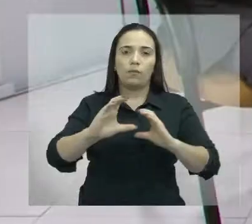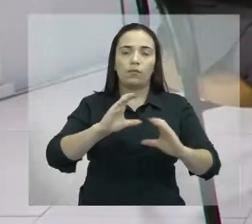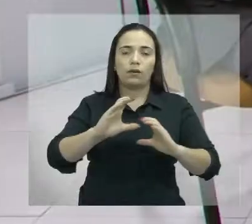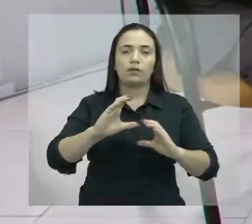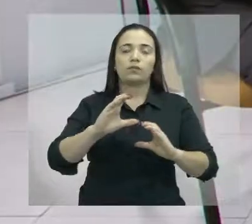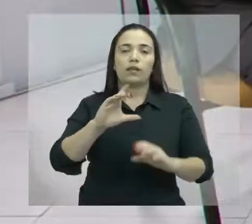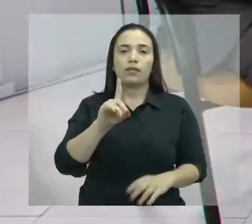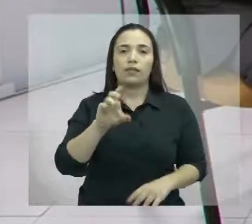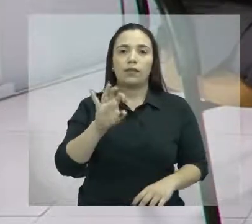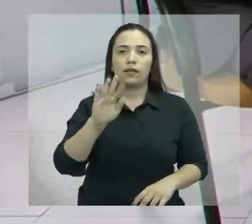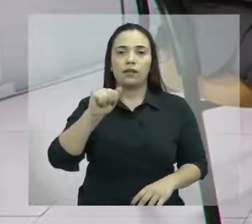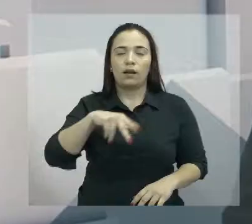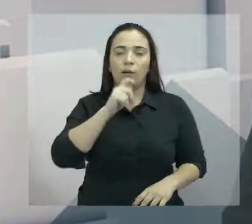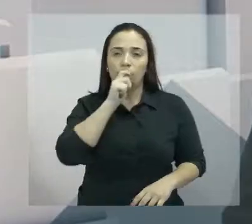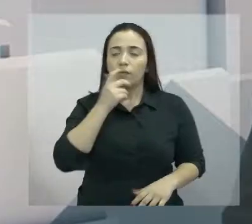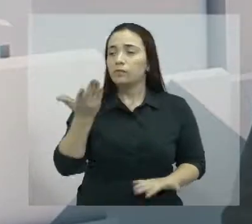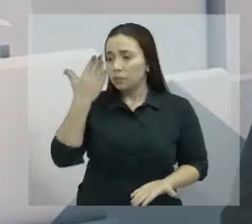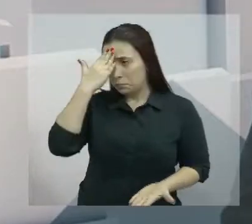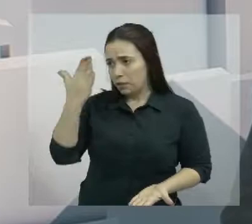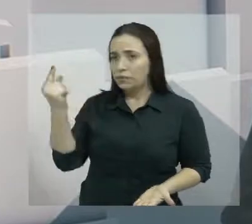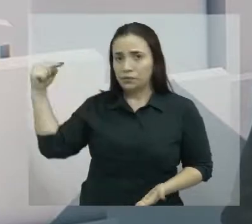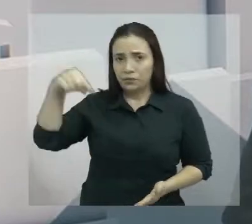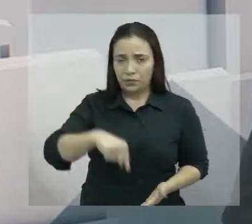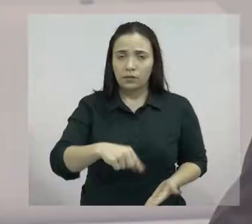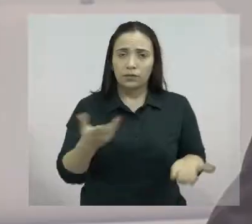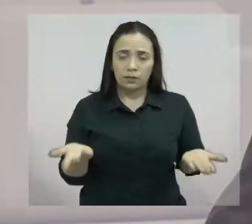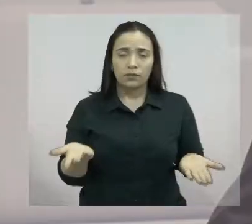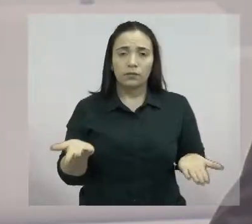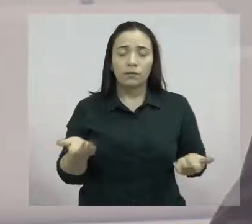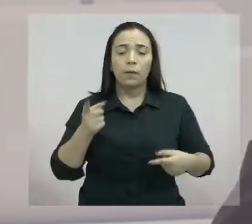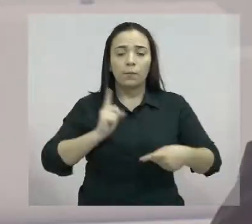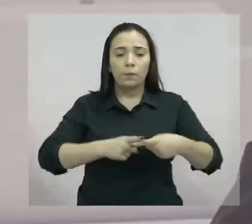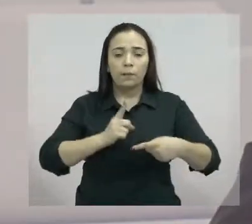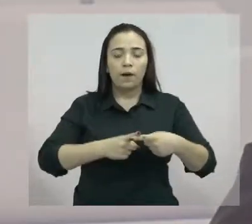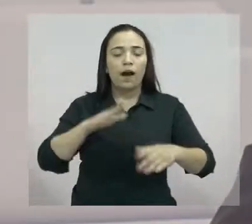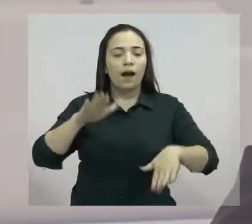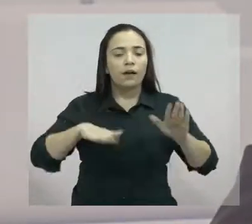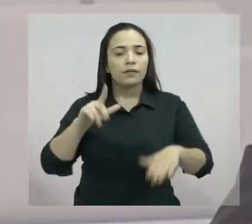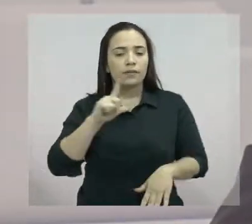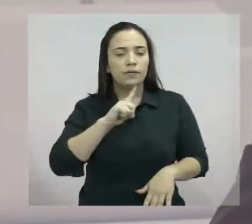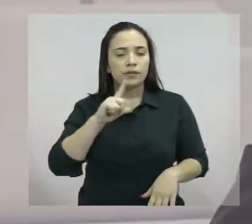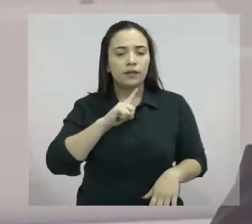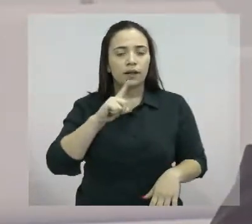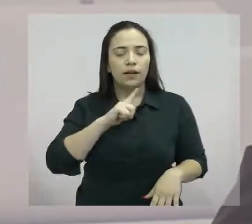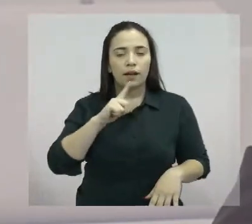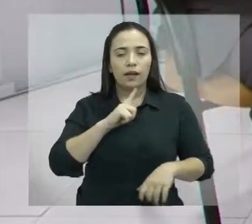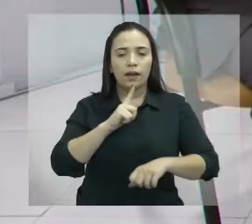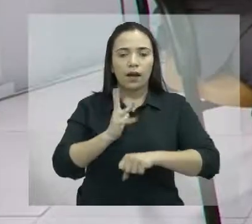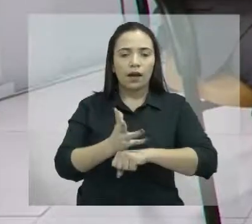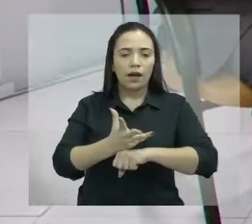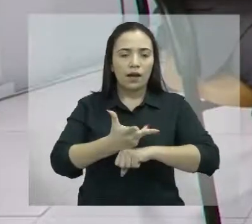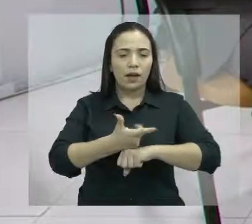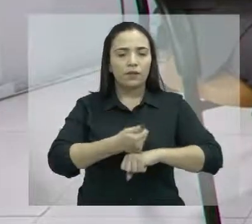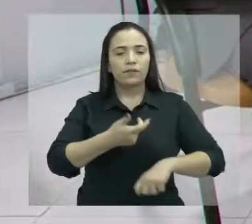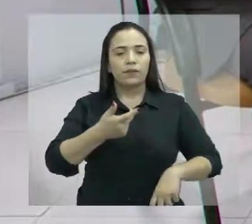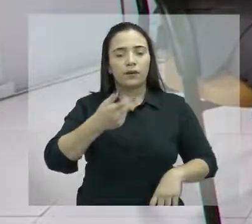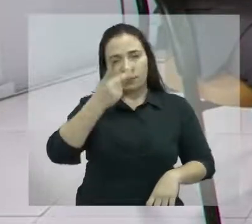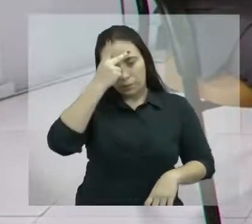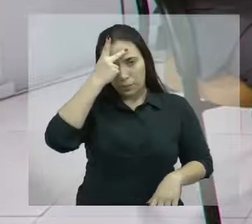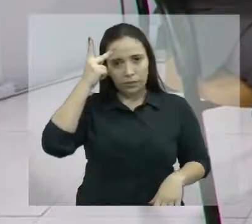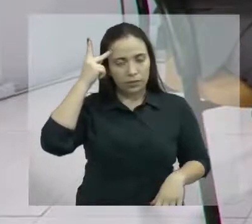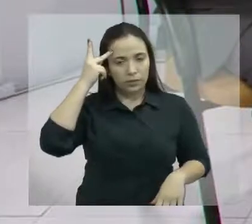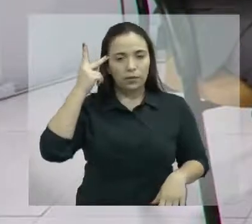Detran. Paulo Ernesto, obrigado pela sua presença. Obrigado. Quer dizer, às vezes, quando tem um evento, as pessoas se perguntam assim, tem alguma coisa a